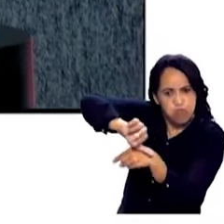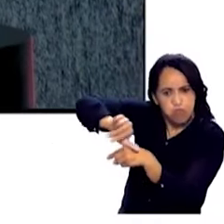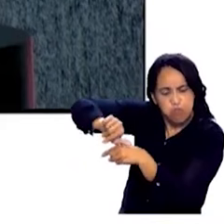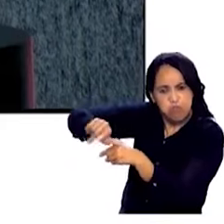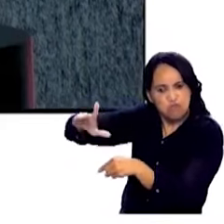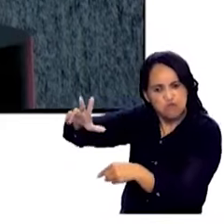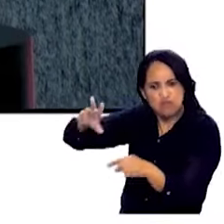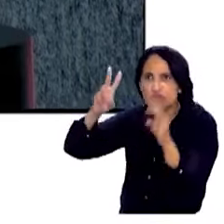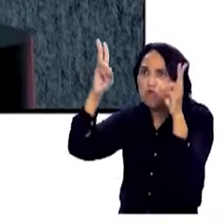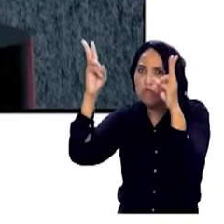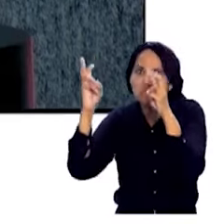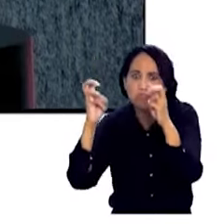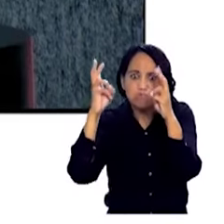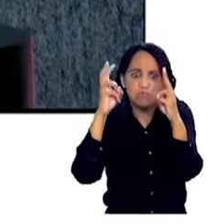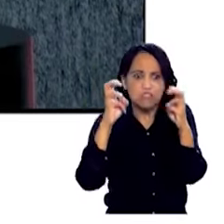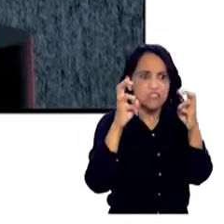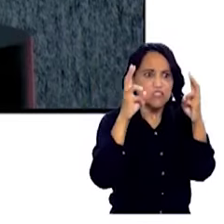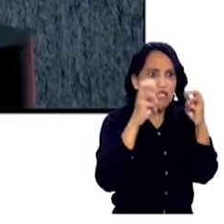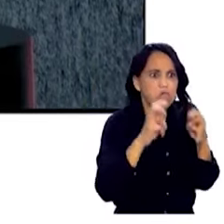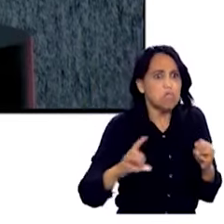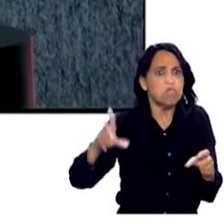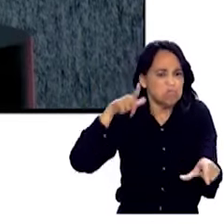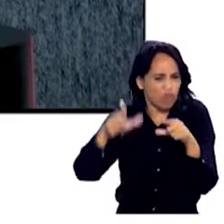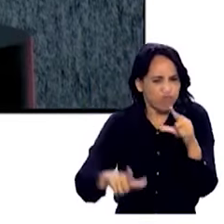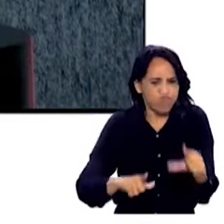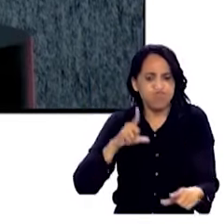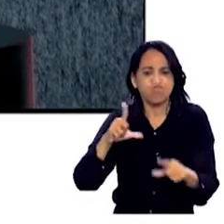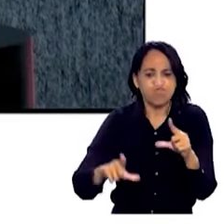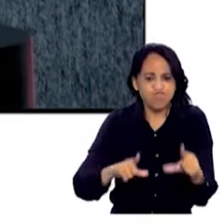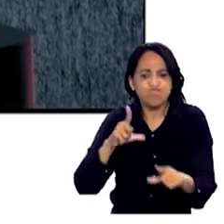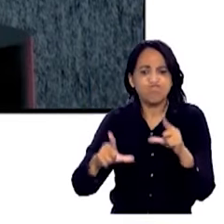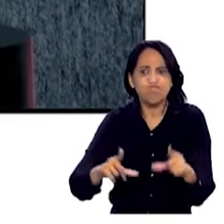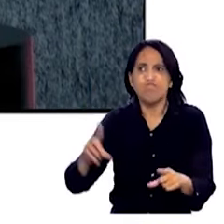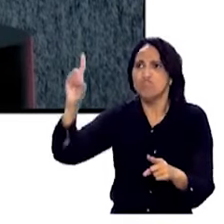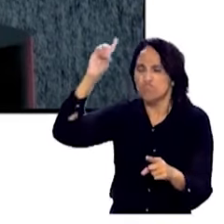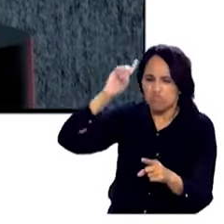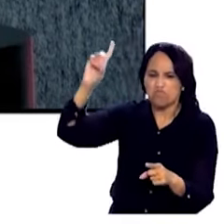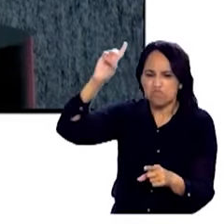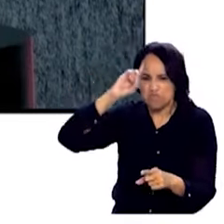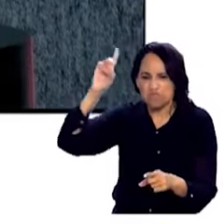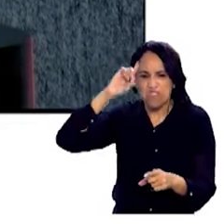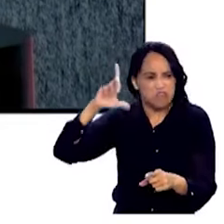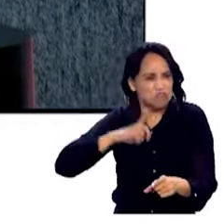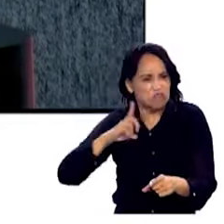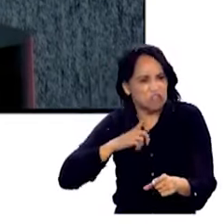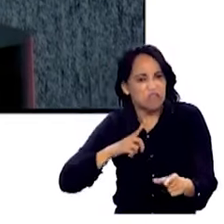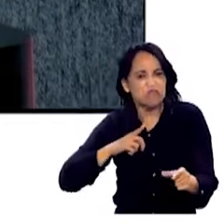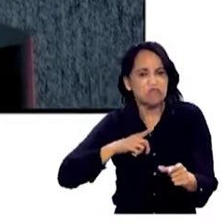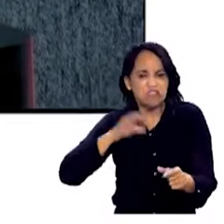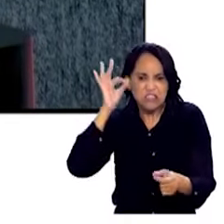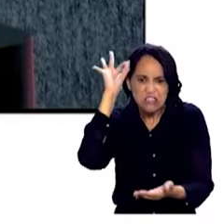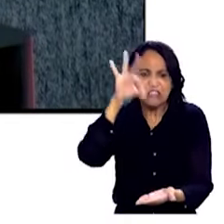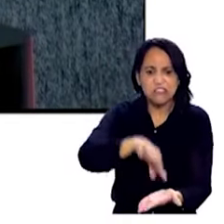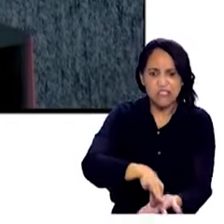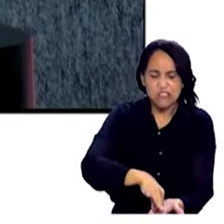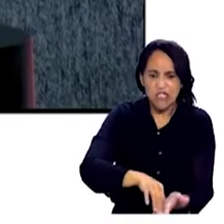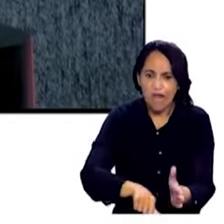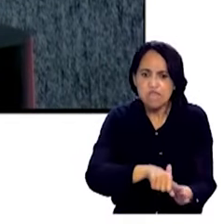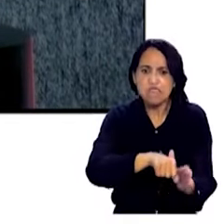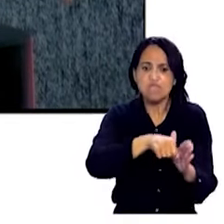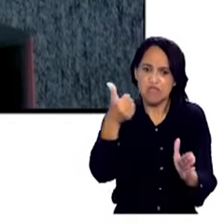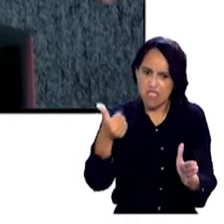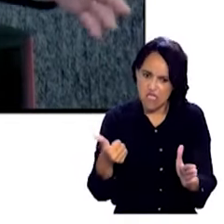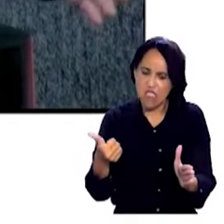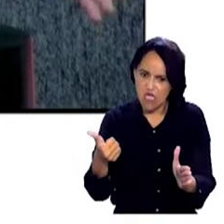eh trabalhamos todos os dias eu tenho certeza que na primeira sessão eh Ministro maulo campel hoje à tarde nós